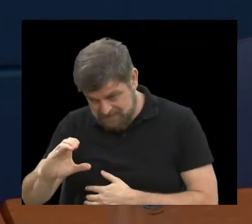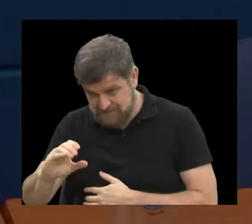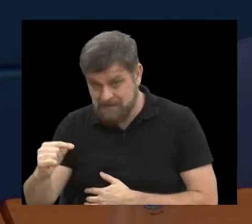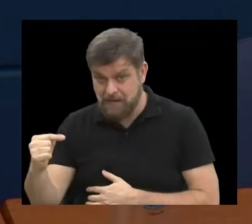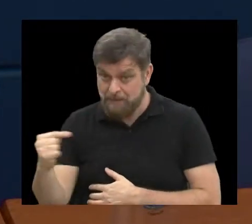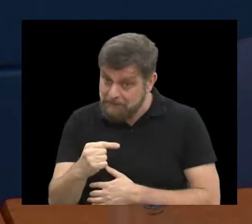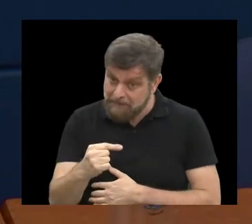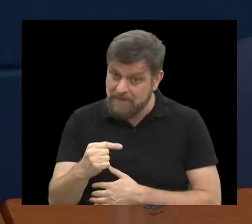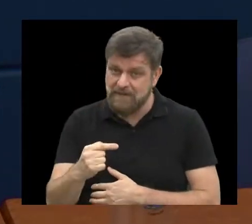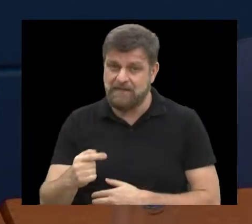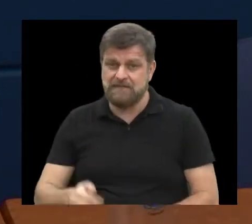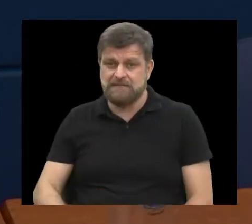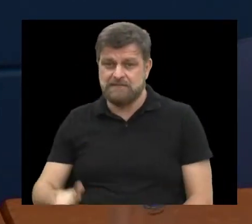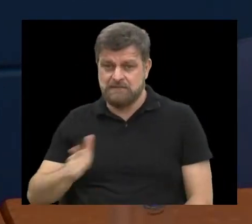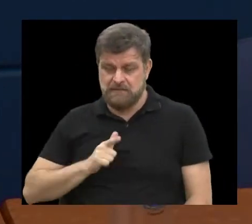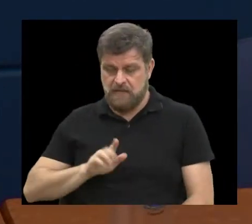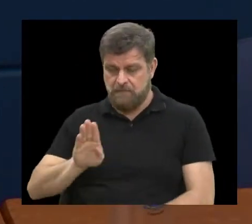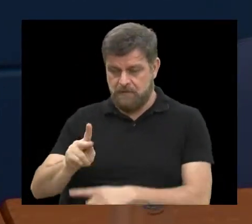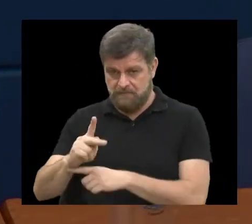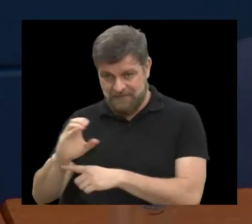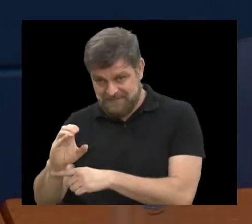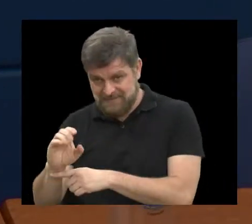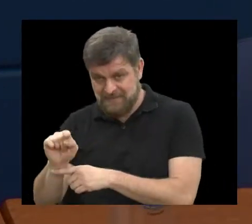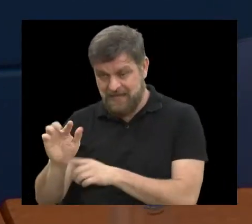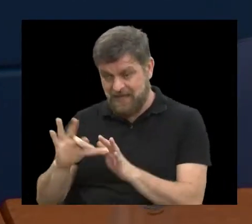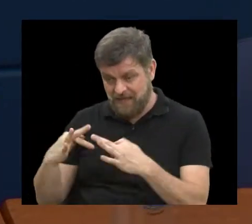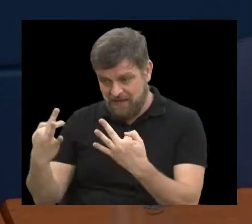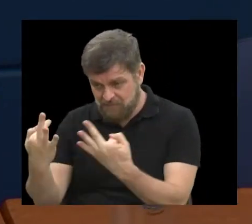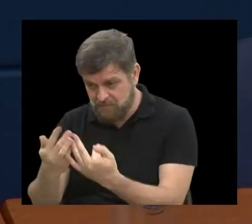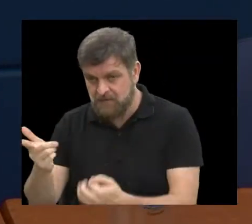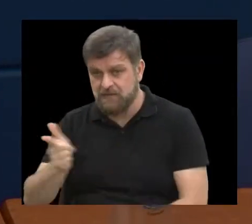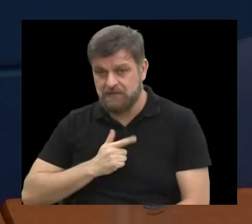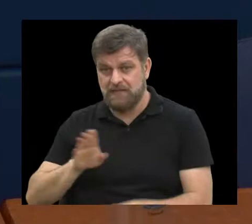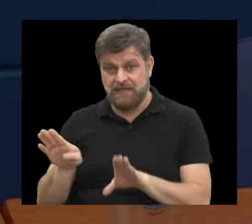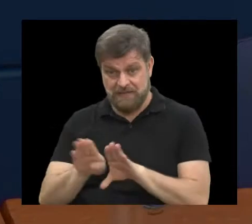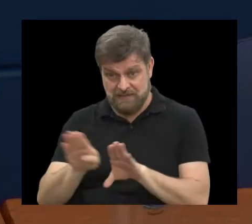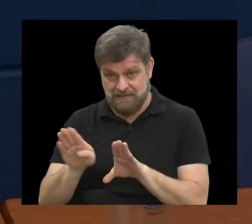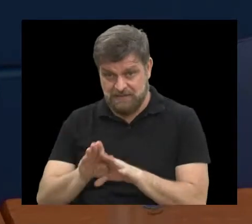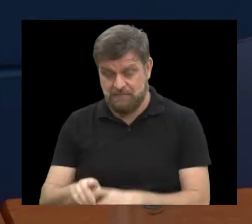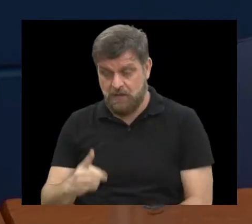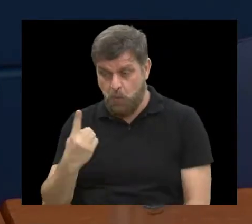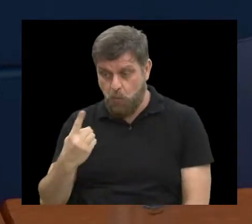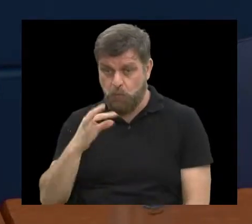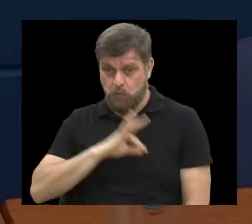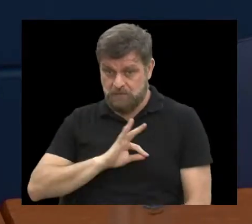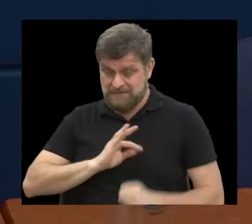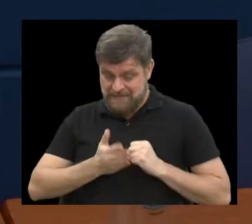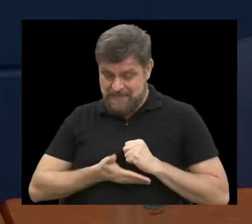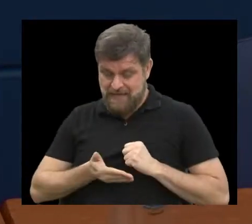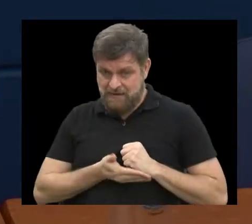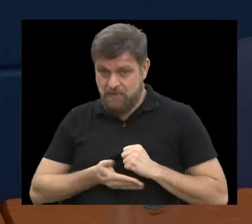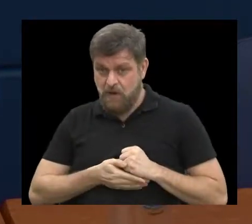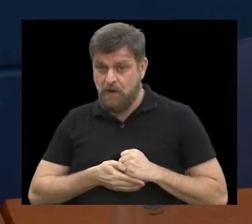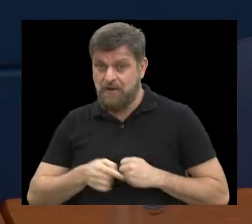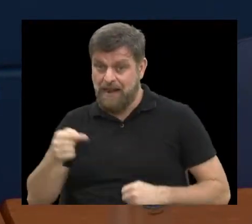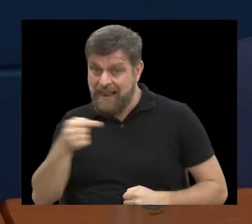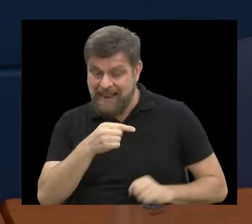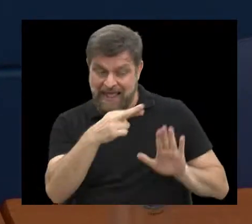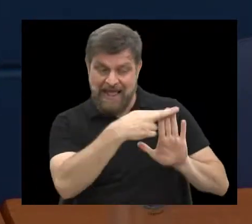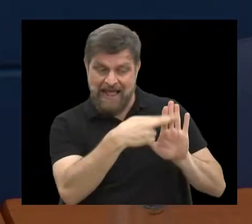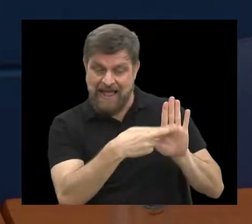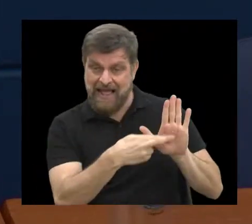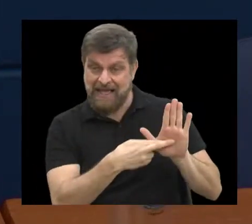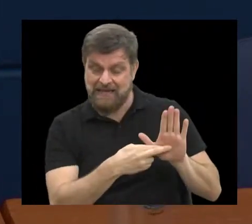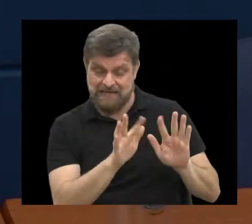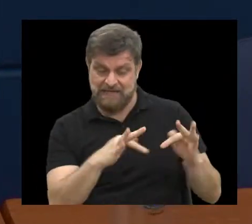uma vez concedido o BPC e a família recebendo esse benefício, que é de um salário mínimo, pode afetar os critérios do